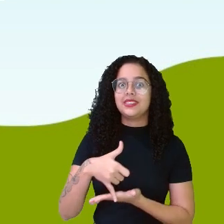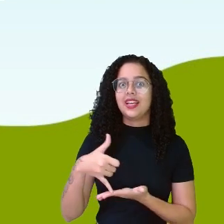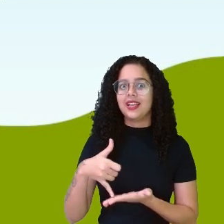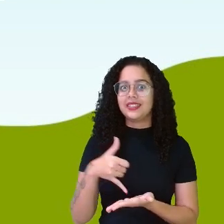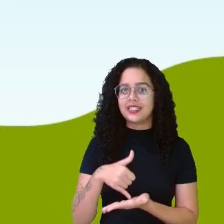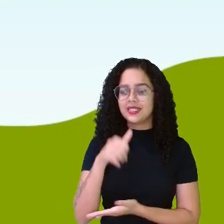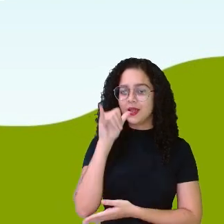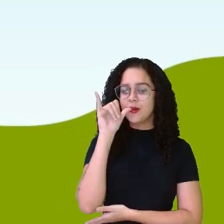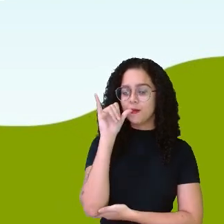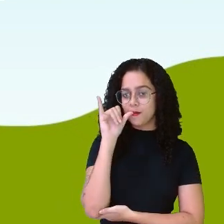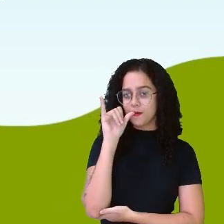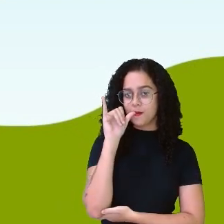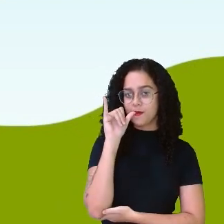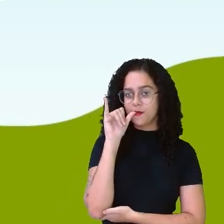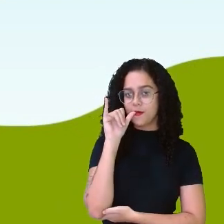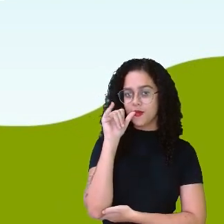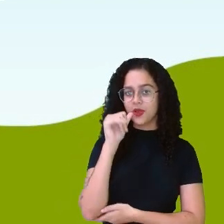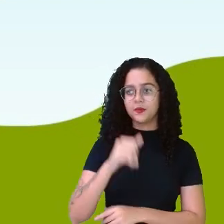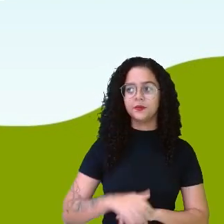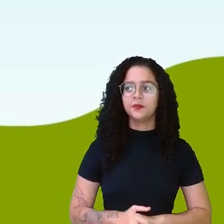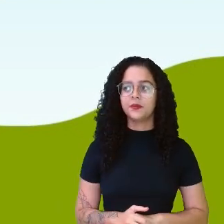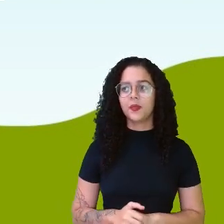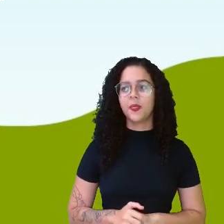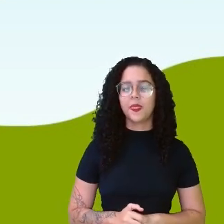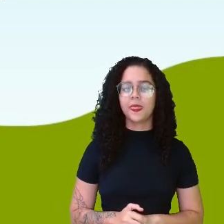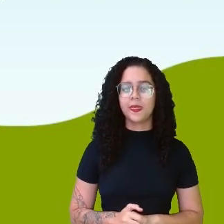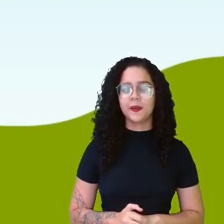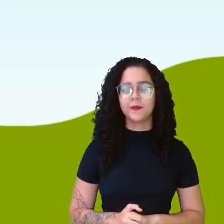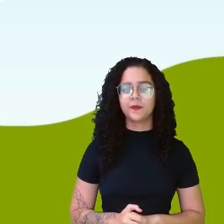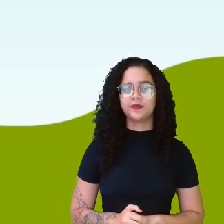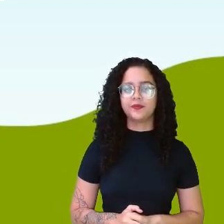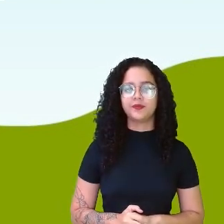É o nosso Saci.